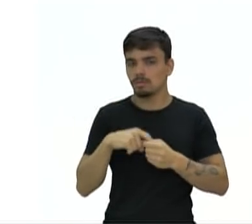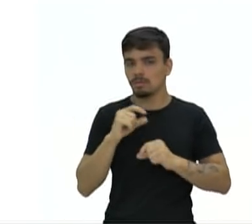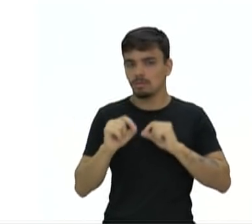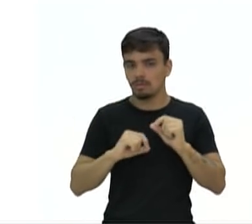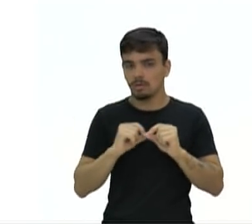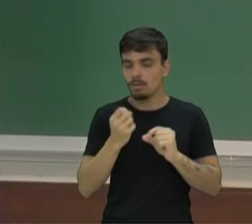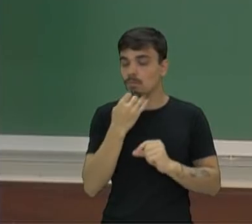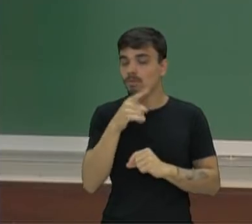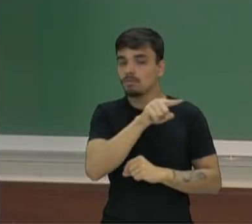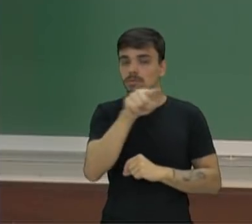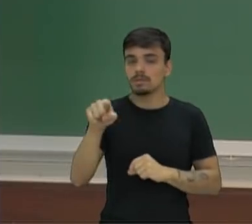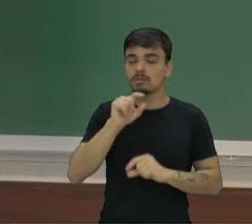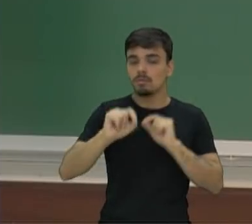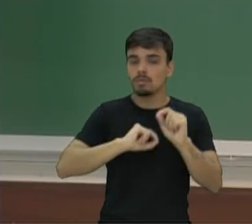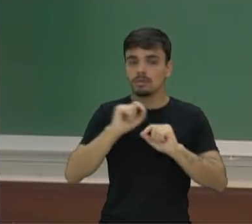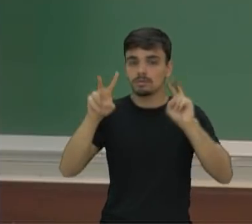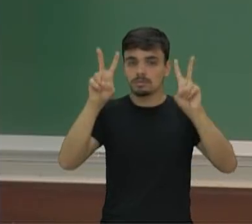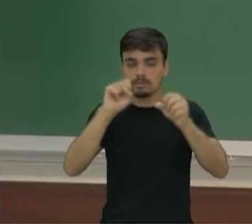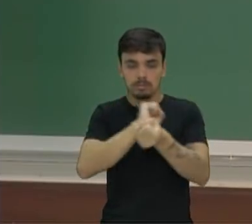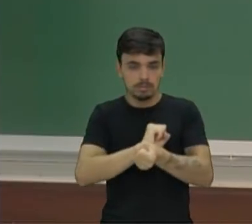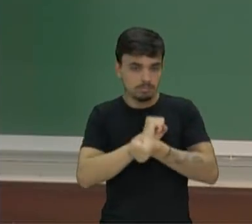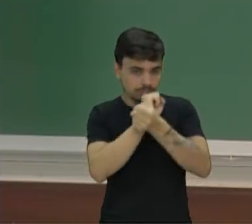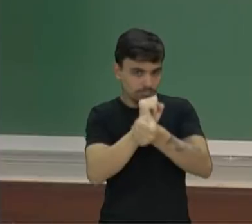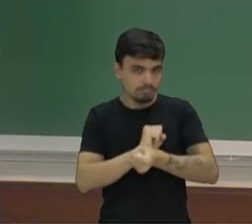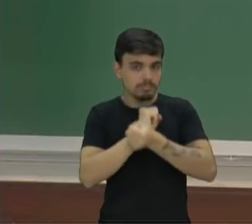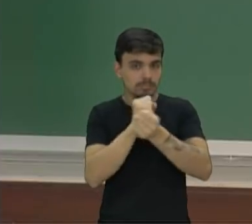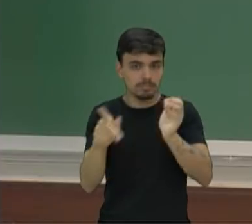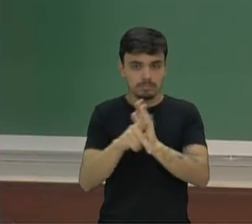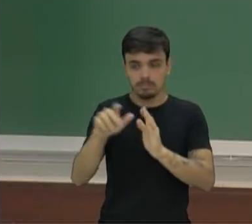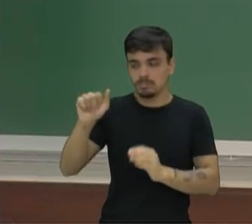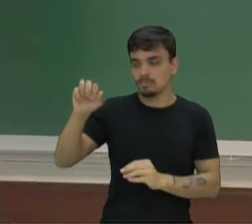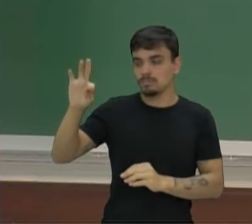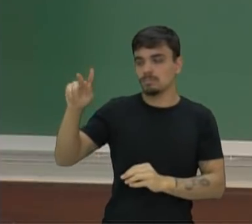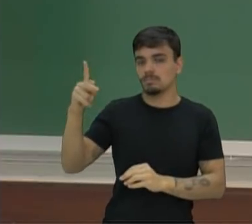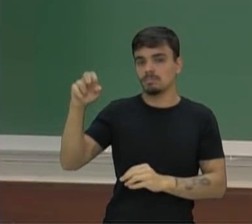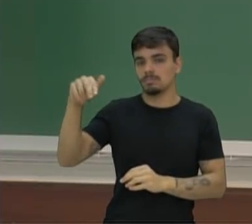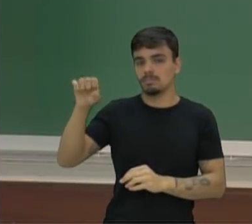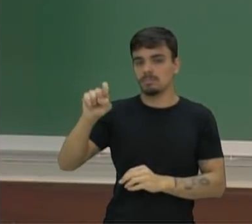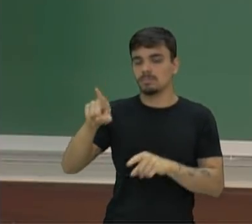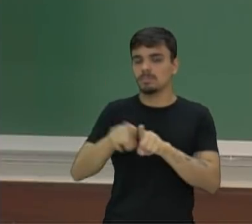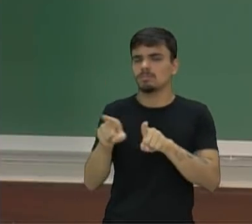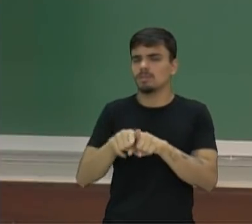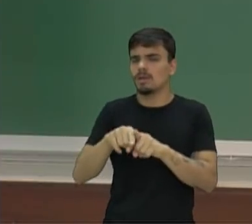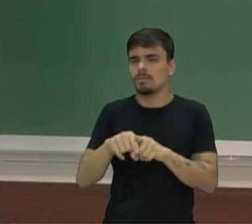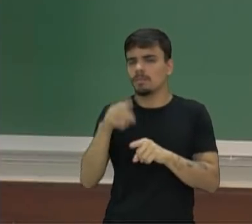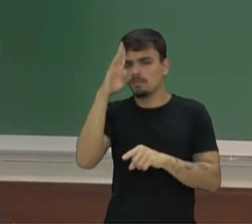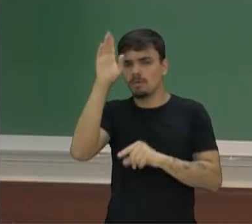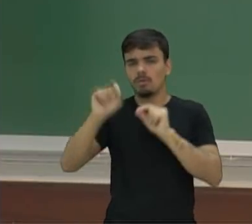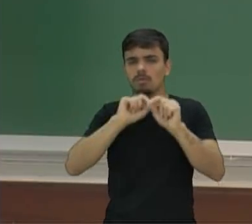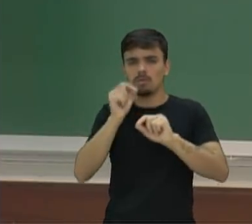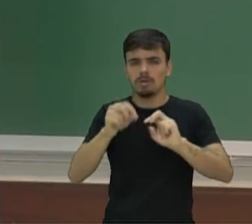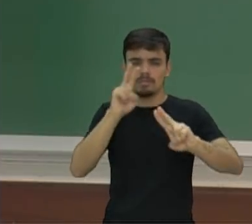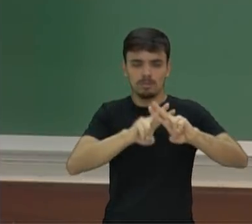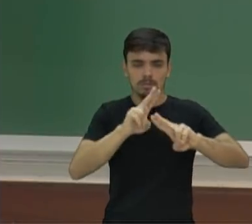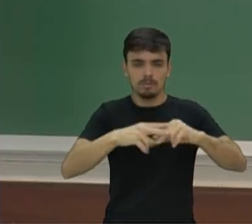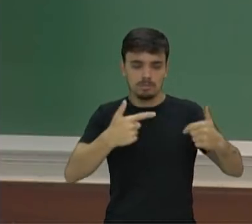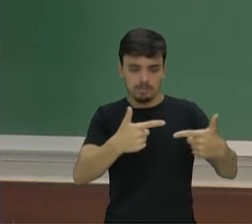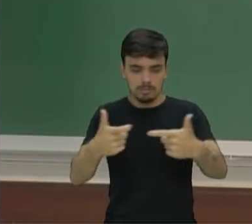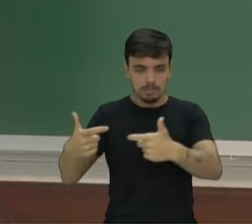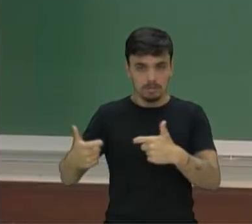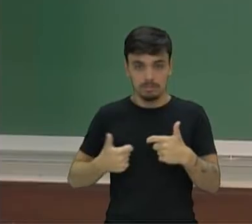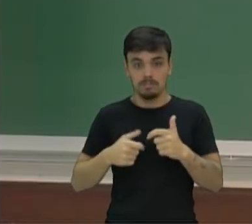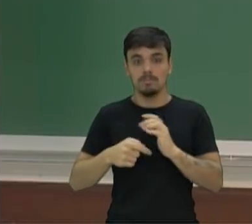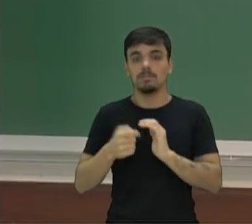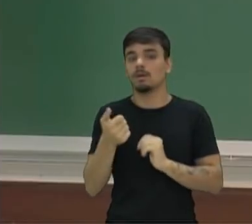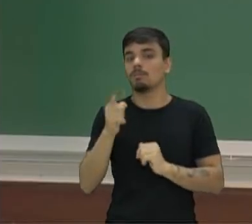Até bom para vocês pegarem um pouco também sobre os escravizados de Atenas, são principalmente prisioneiros de guerra. Deixei essa dica para vocês. Daqui a